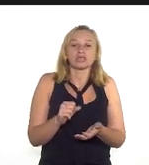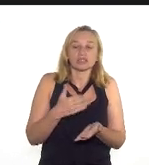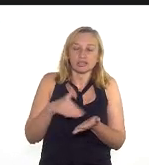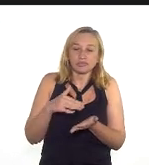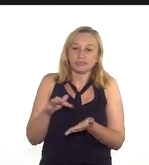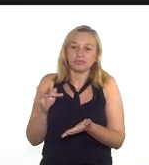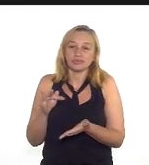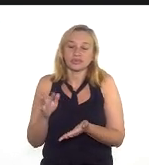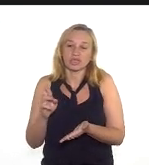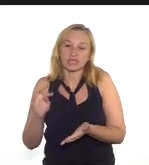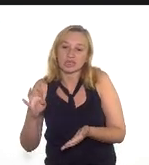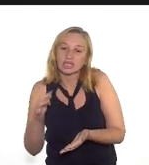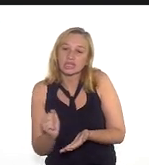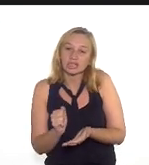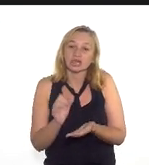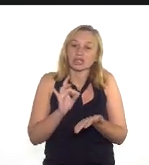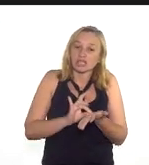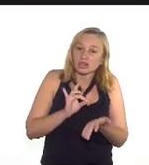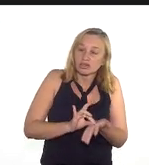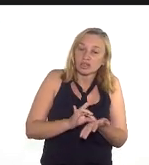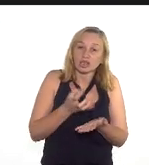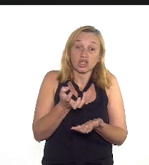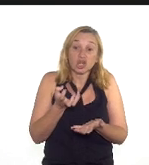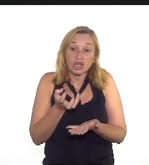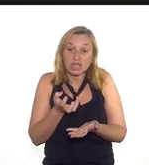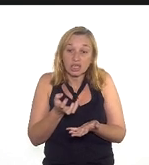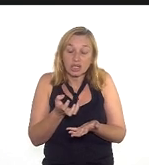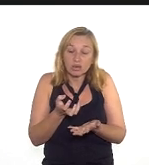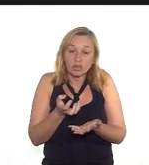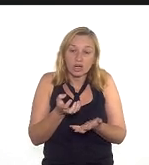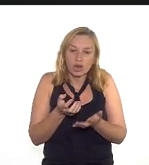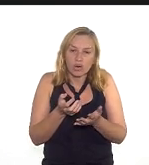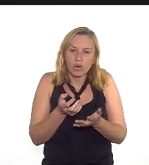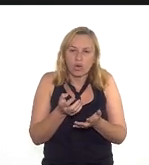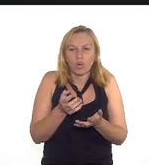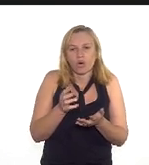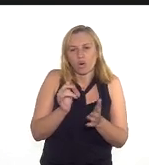Receita. E aí, assim, na verdade, o que se queria era uma espécie de roteiro